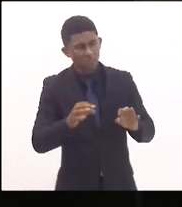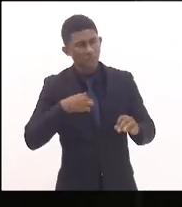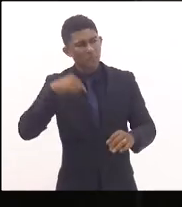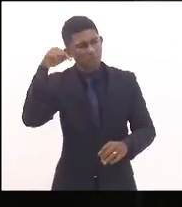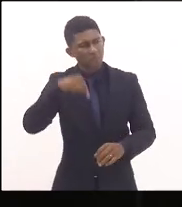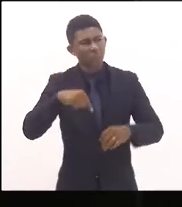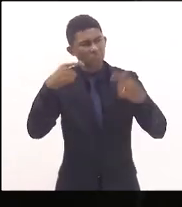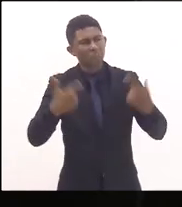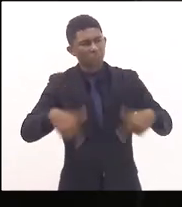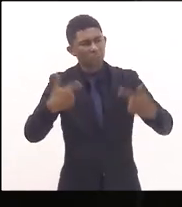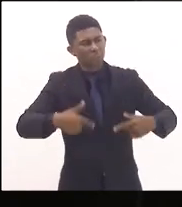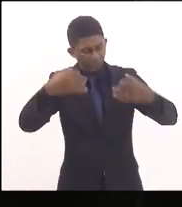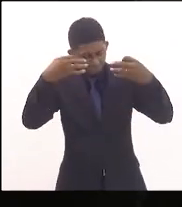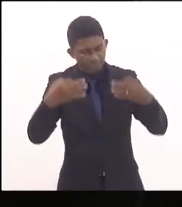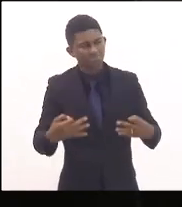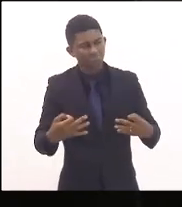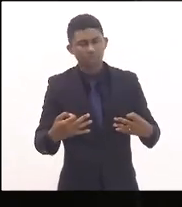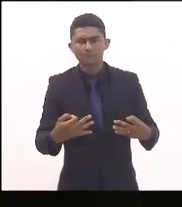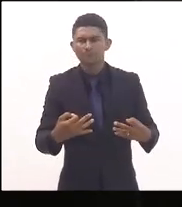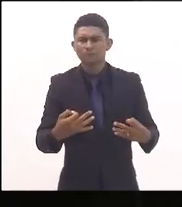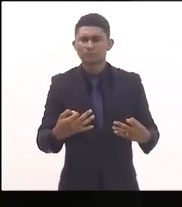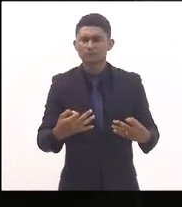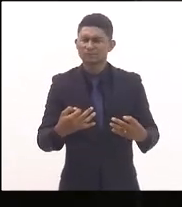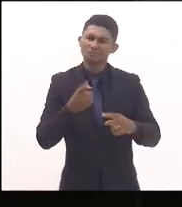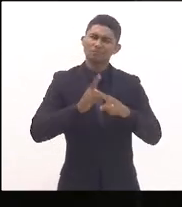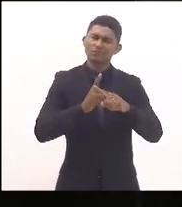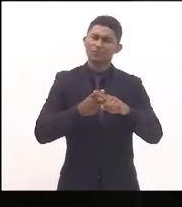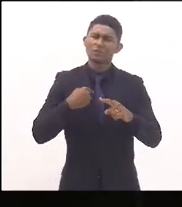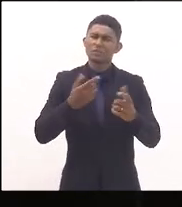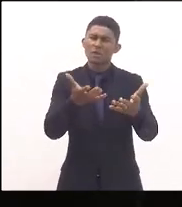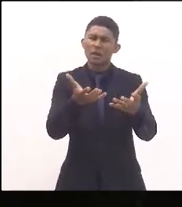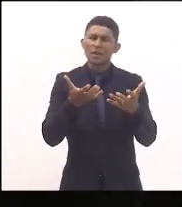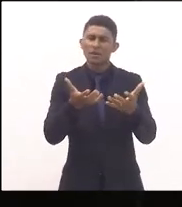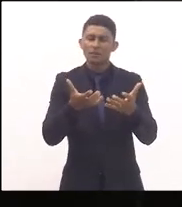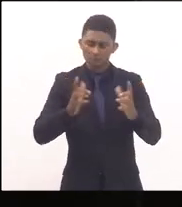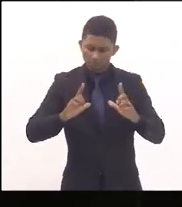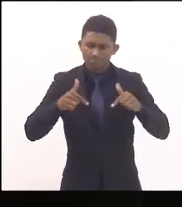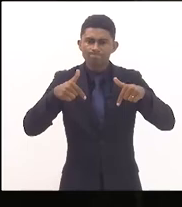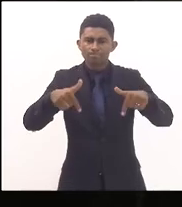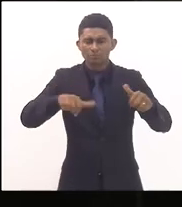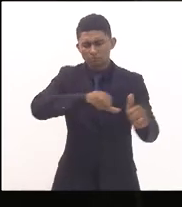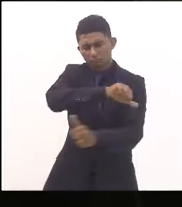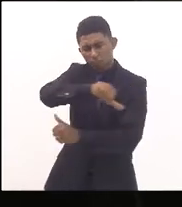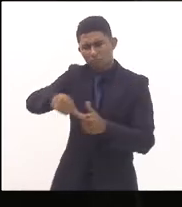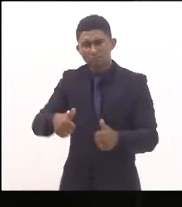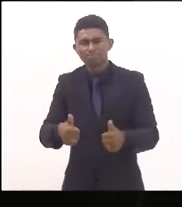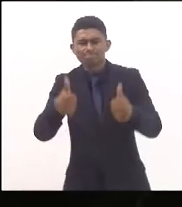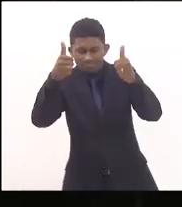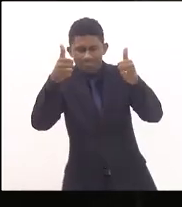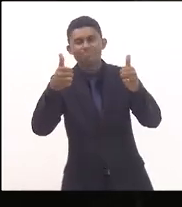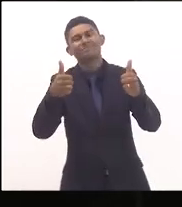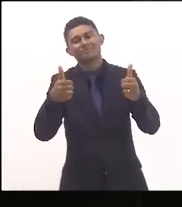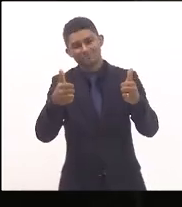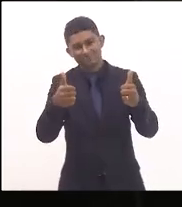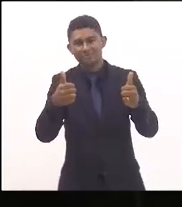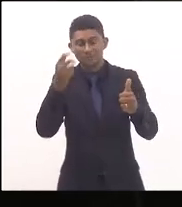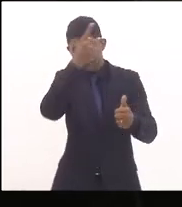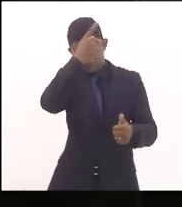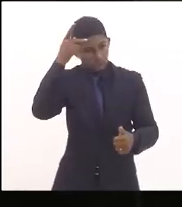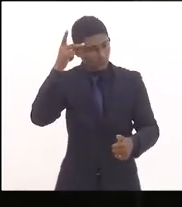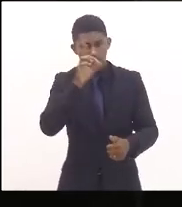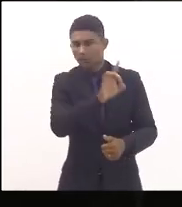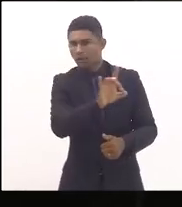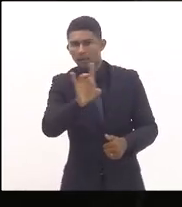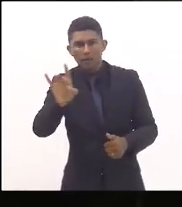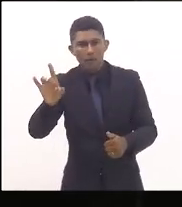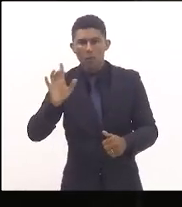trabalhar nessa casa e qual era a minha pretensão em trabalhar nessa casa fazer a diferença fazer o meu melhor para cada um que eu